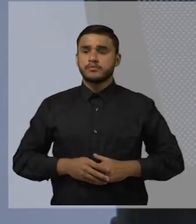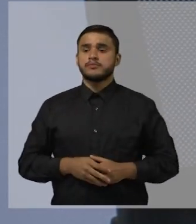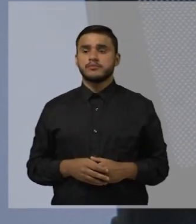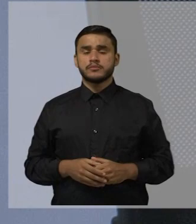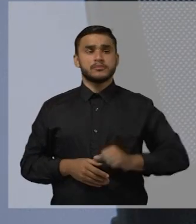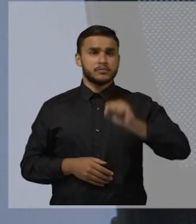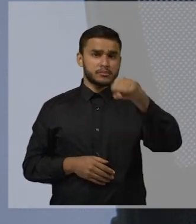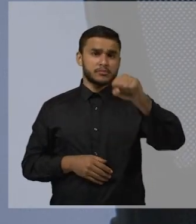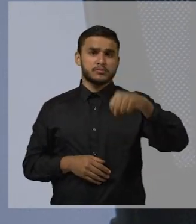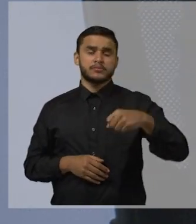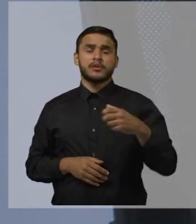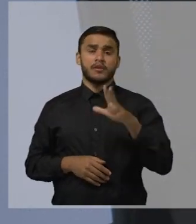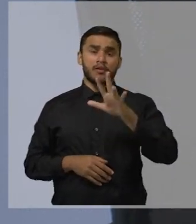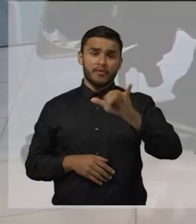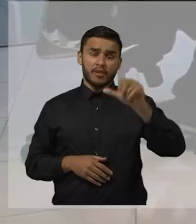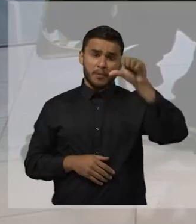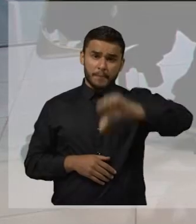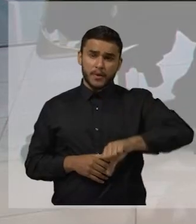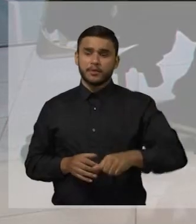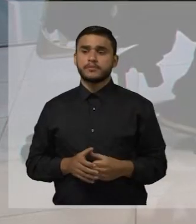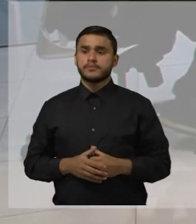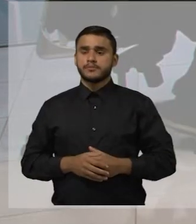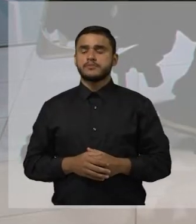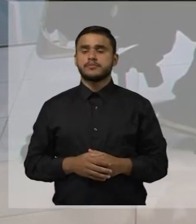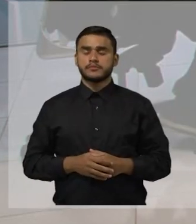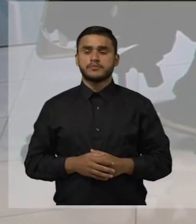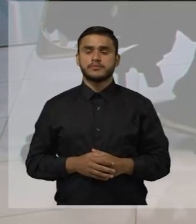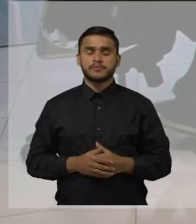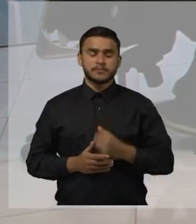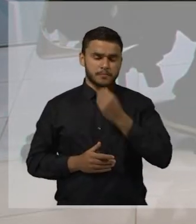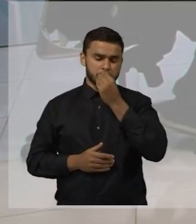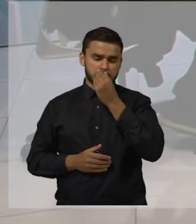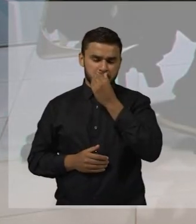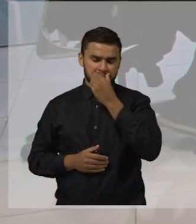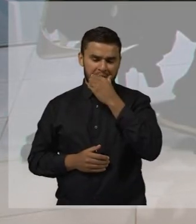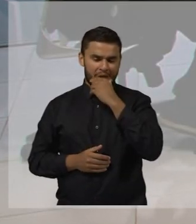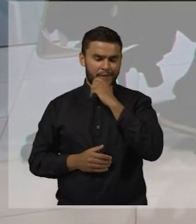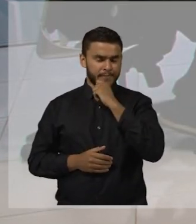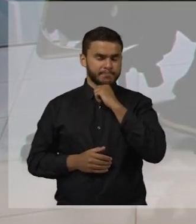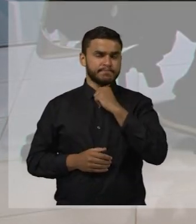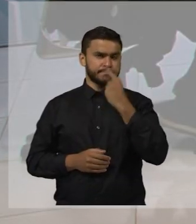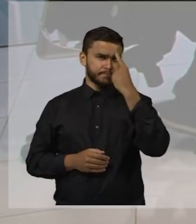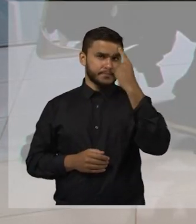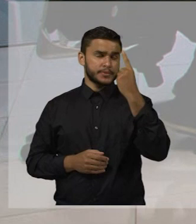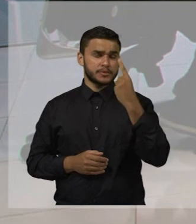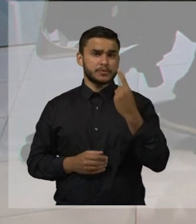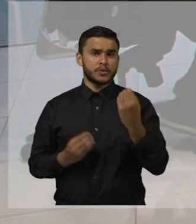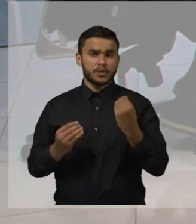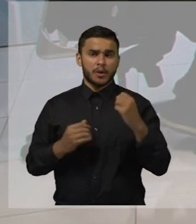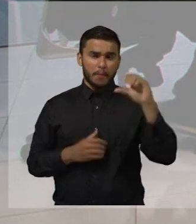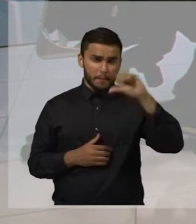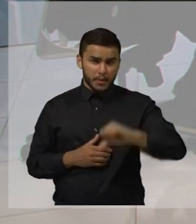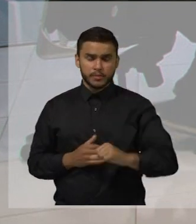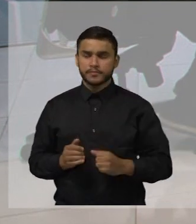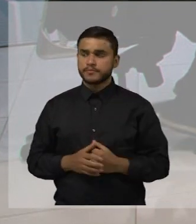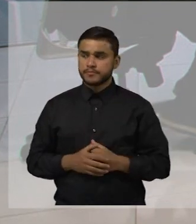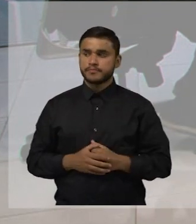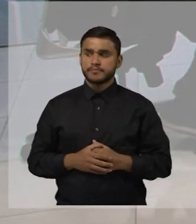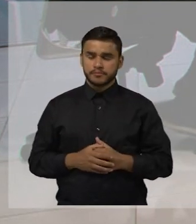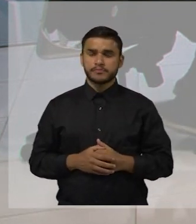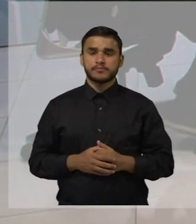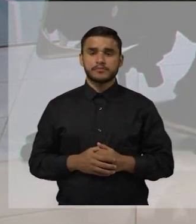Eu acho que vai ser pior. Ô, Djalma, para você... Se tiver pires para levar. Nós não podemos negar